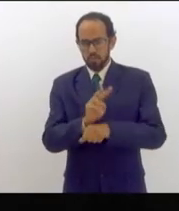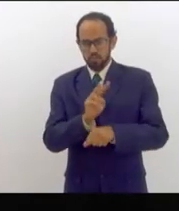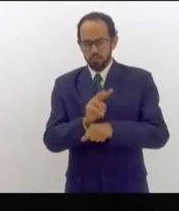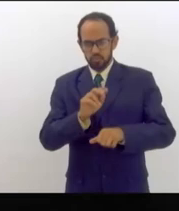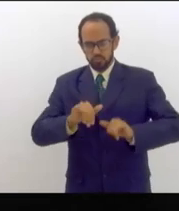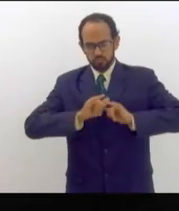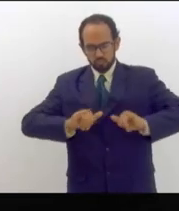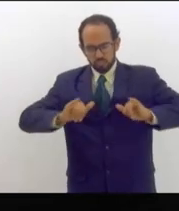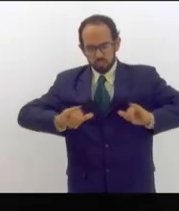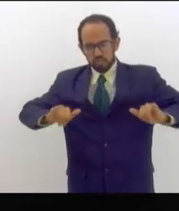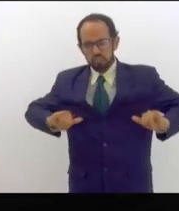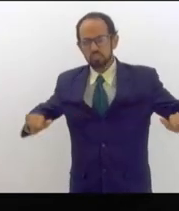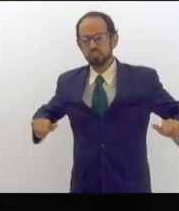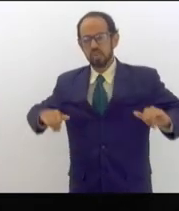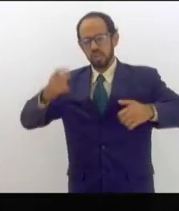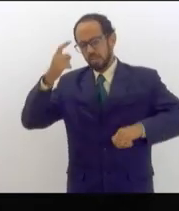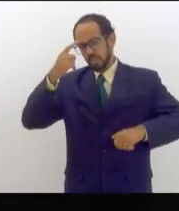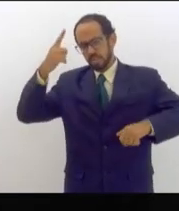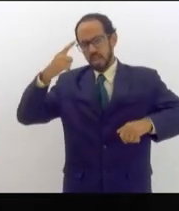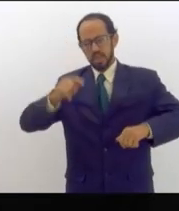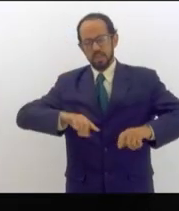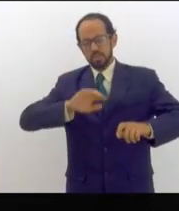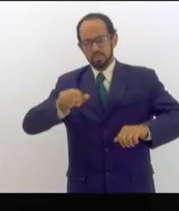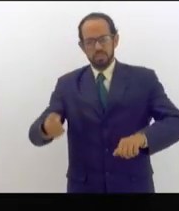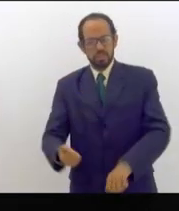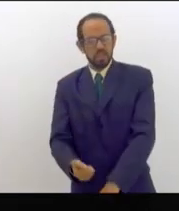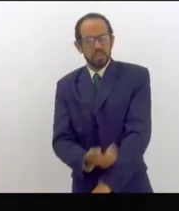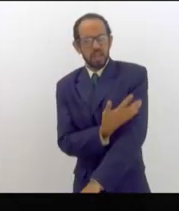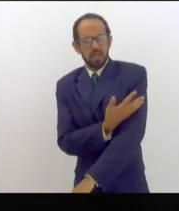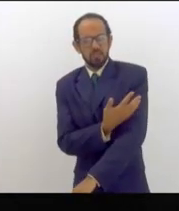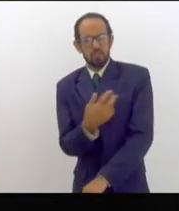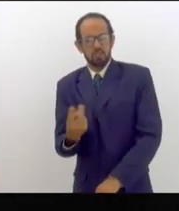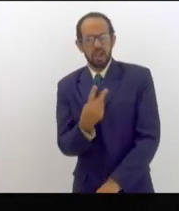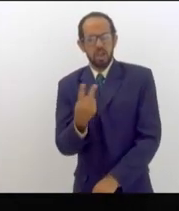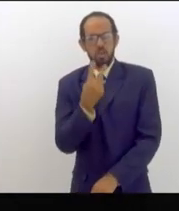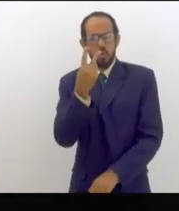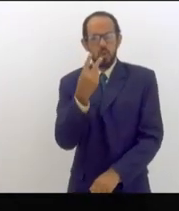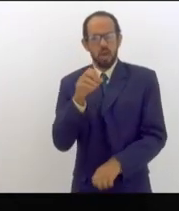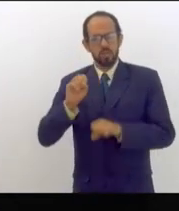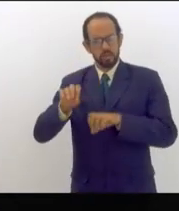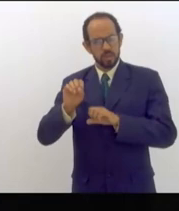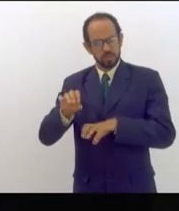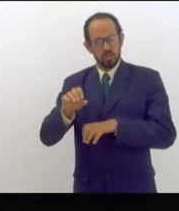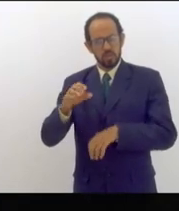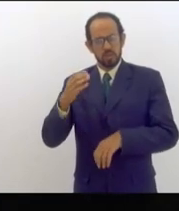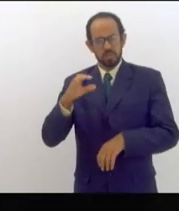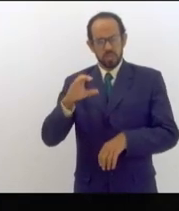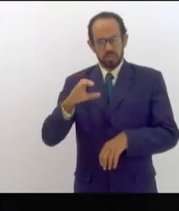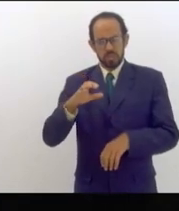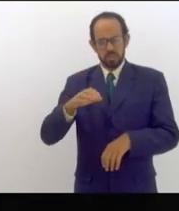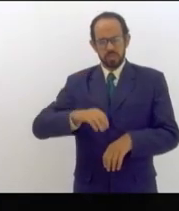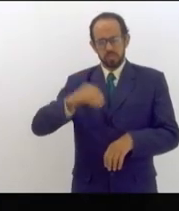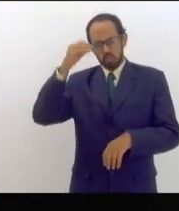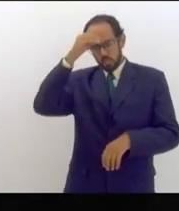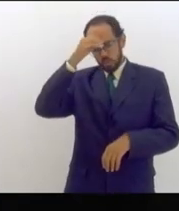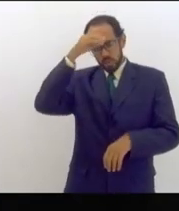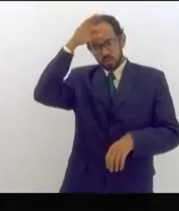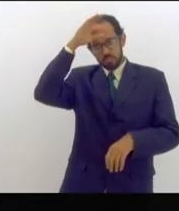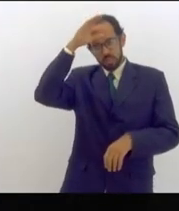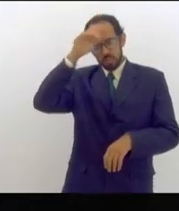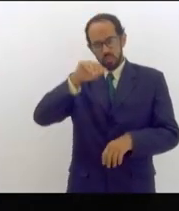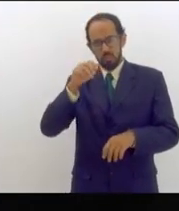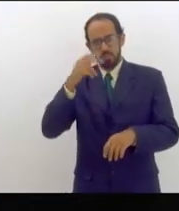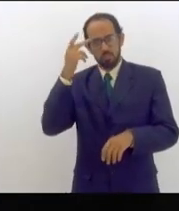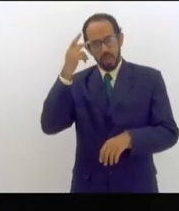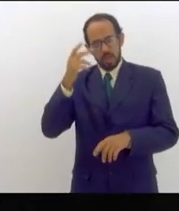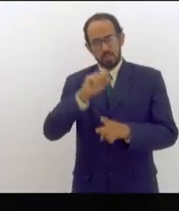e os ideais que o encantavam e valorizar a educação as ciências e os saberes em prol a última